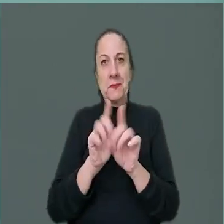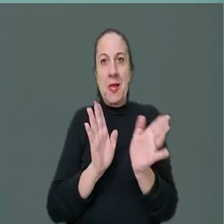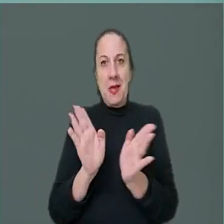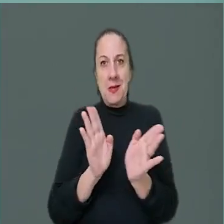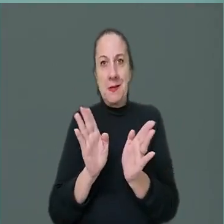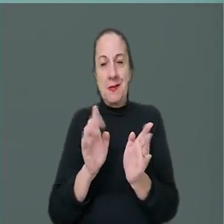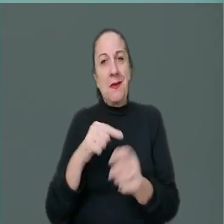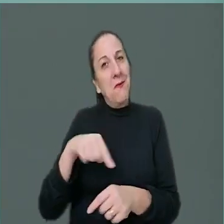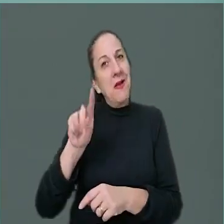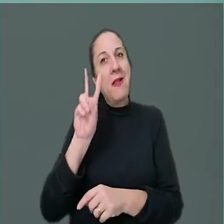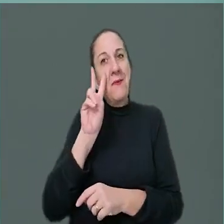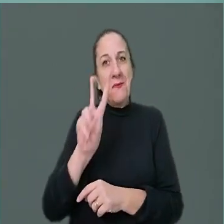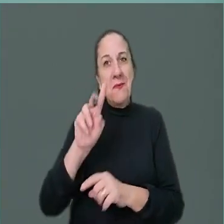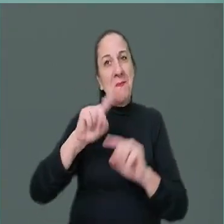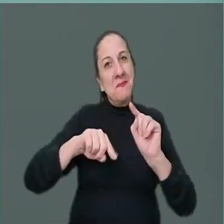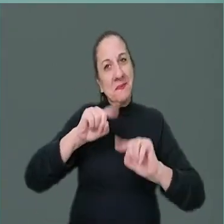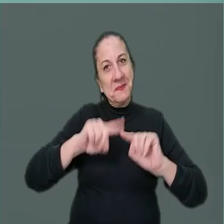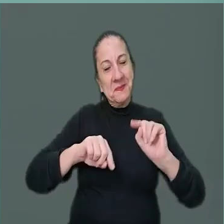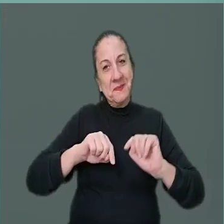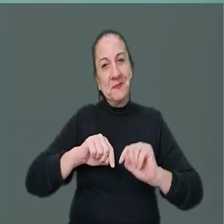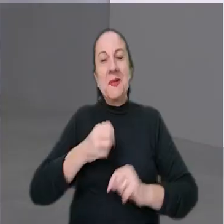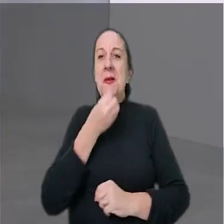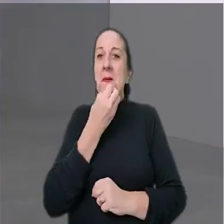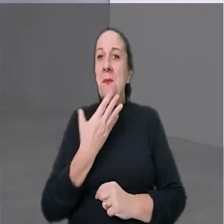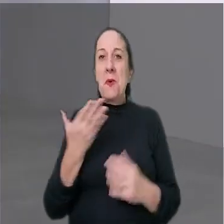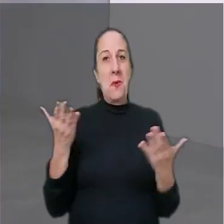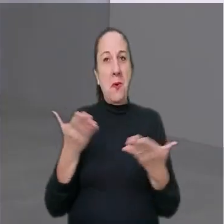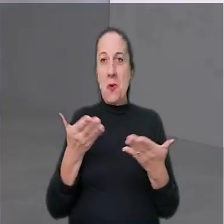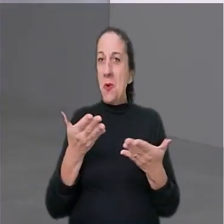acesso. Então corre lá e confira o material.